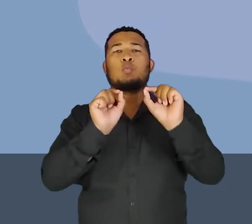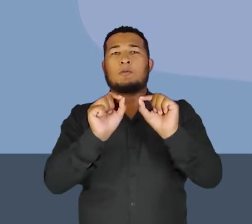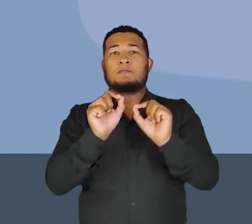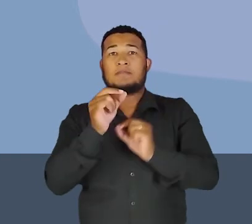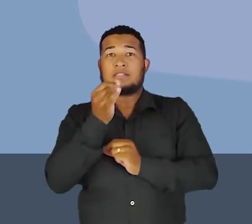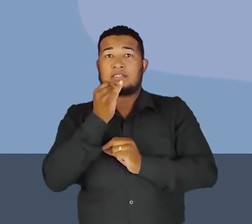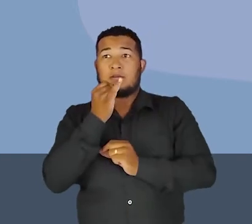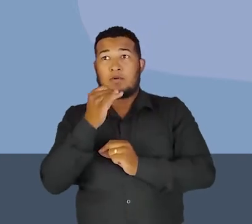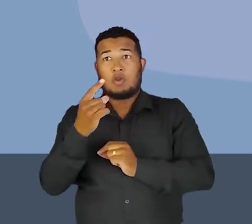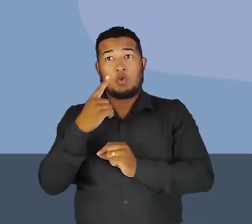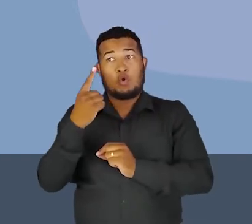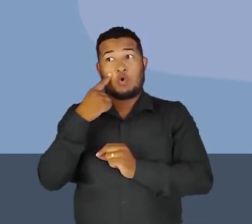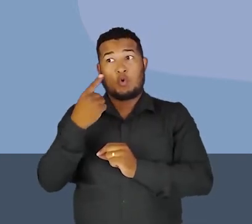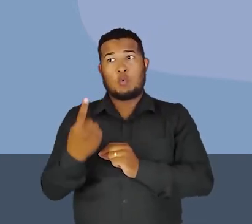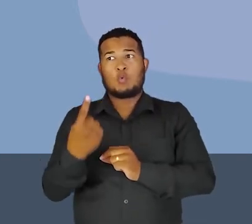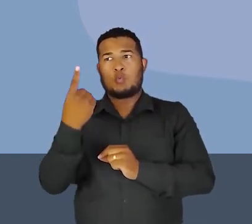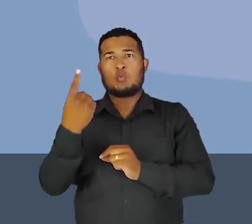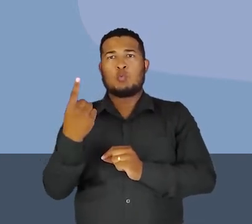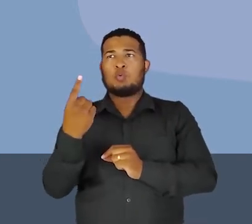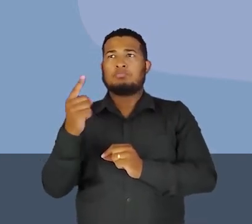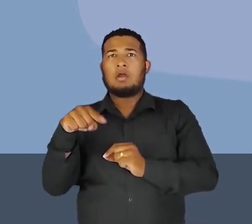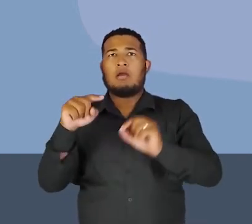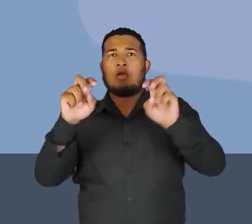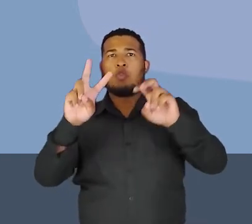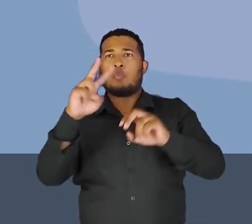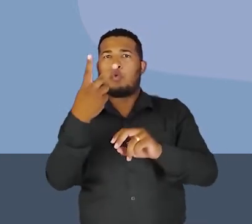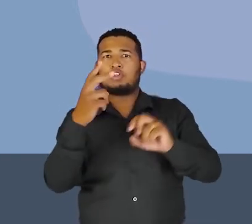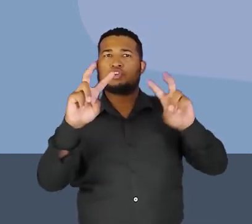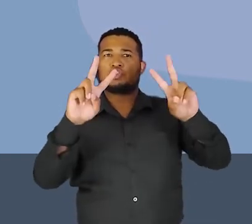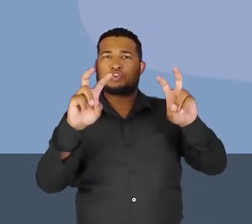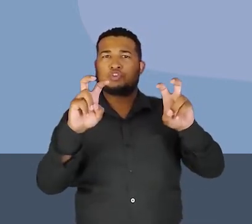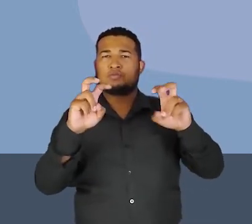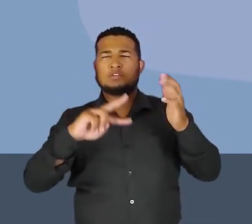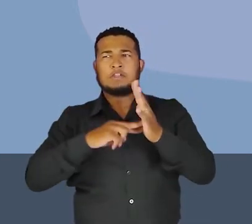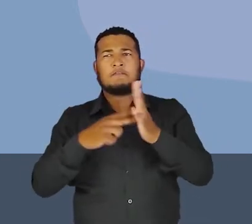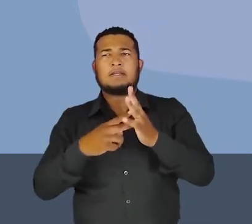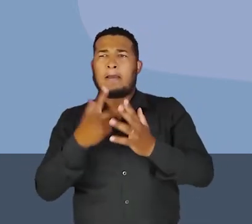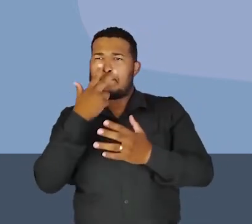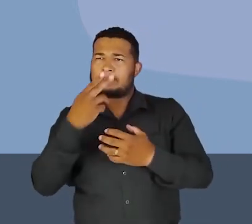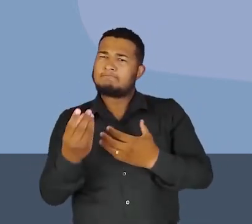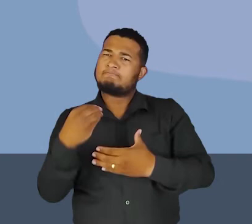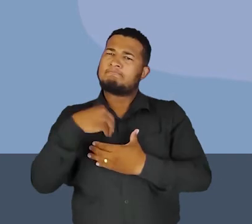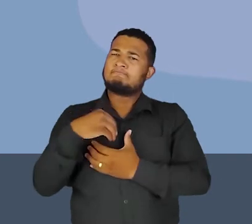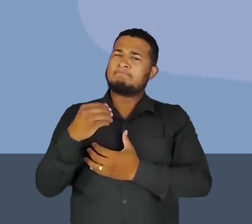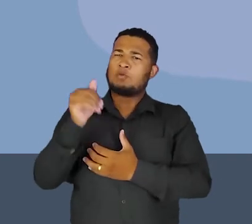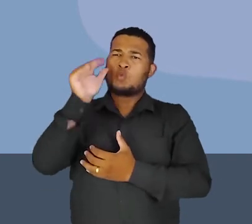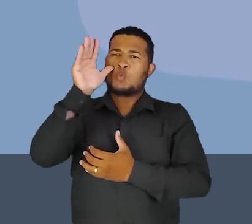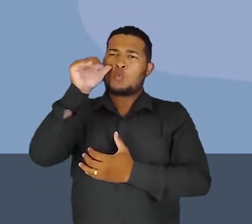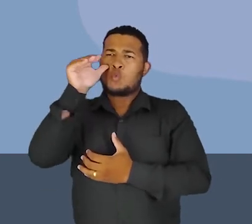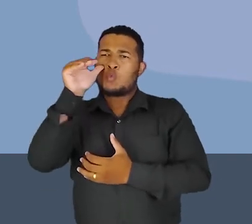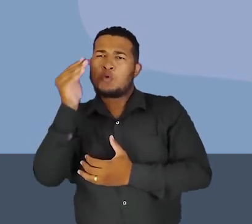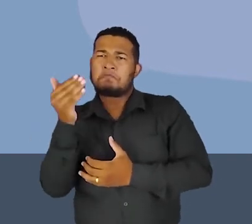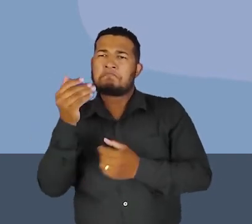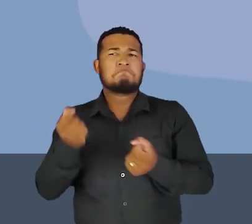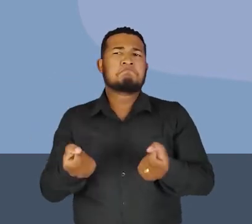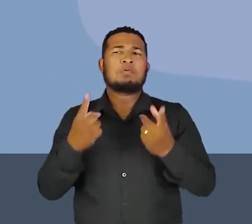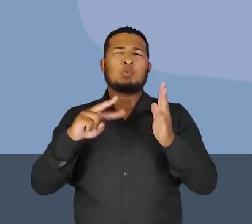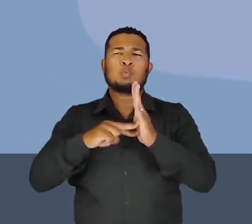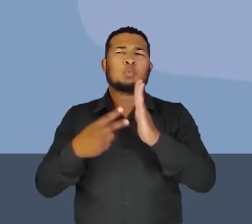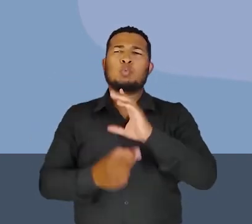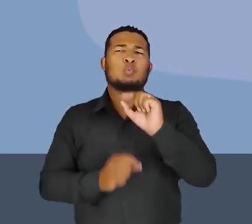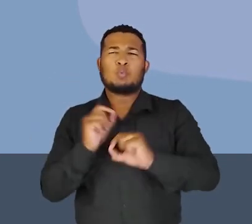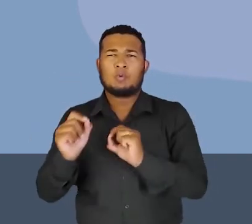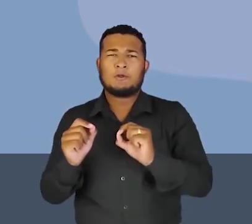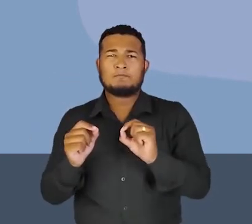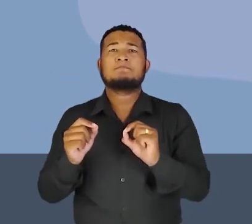número 1, dados, número 2, título. Né? Isso gera no espectador uma certa curiosidade, um certo processo de o que significa isso e